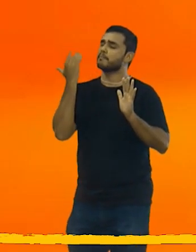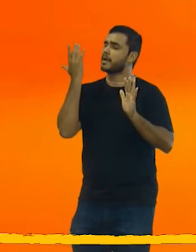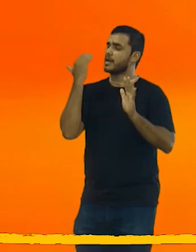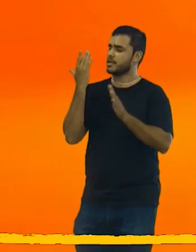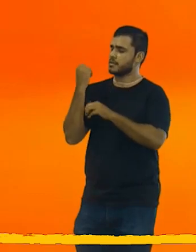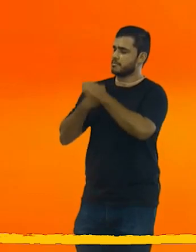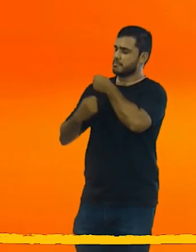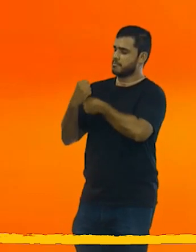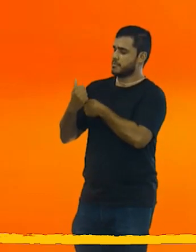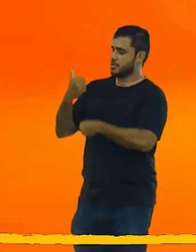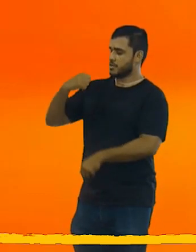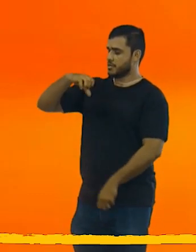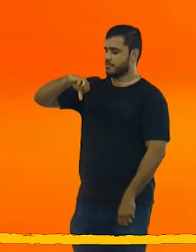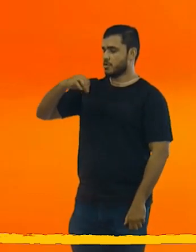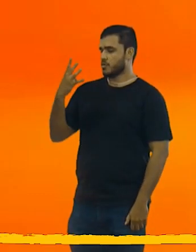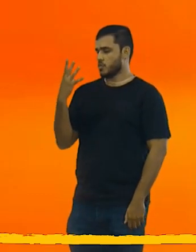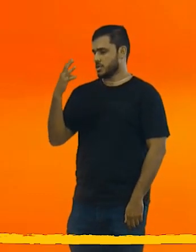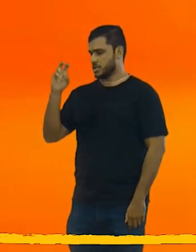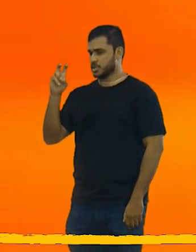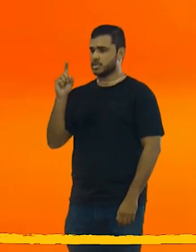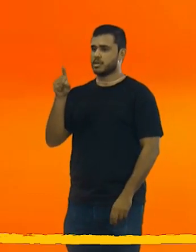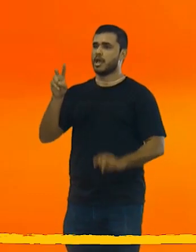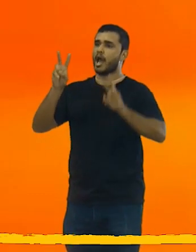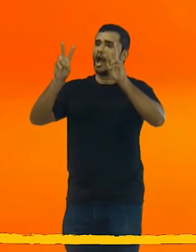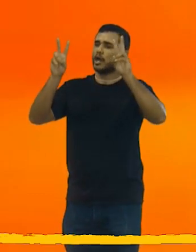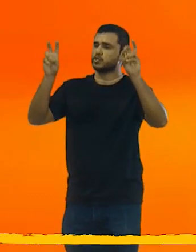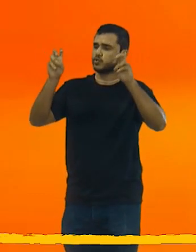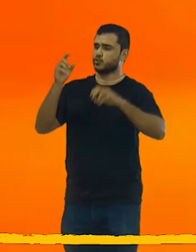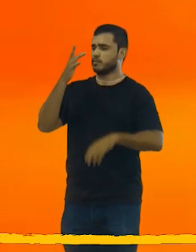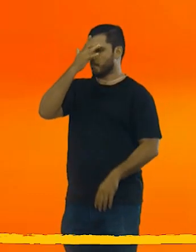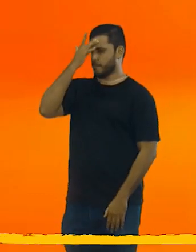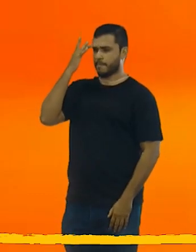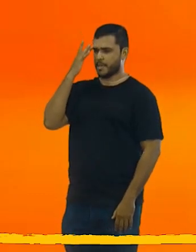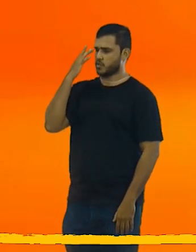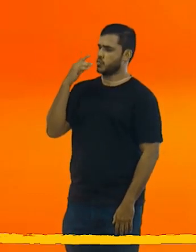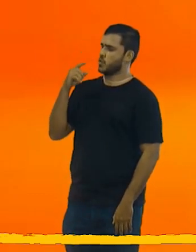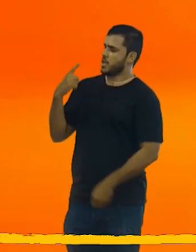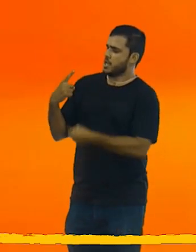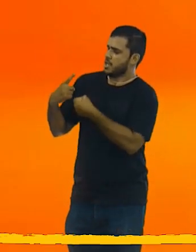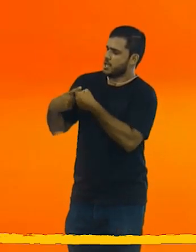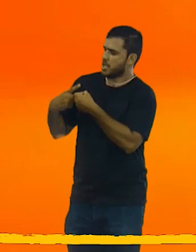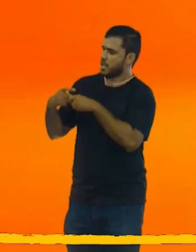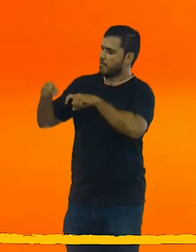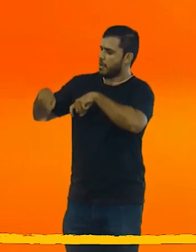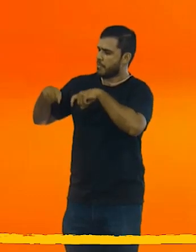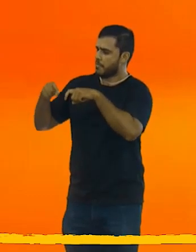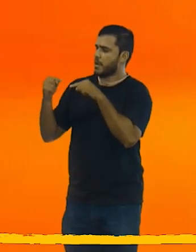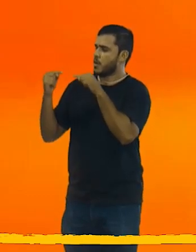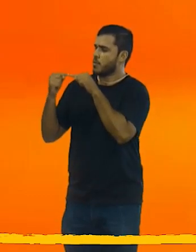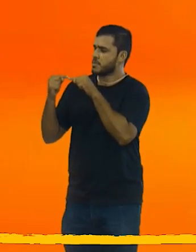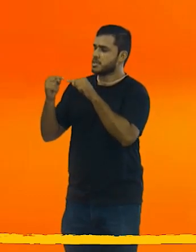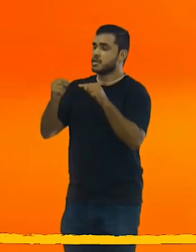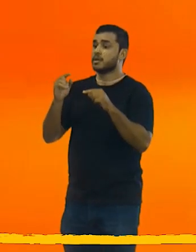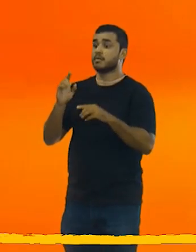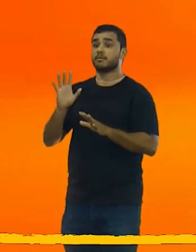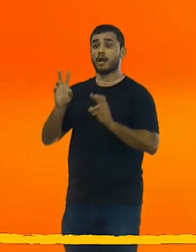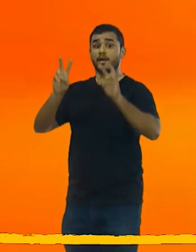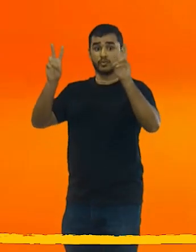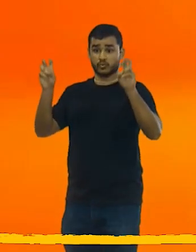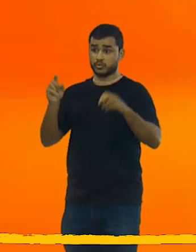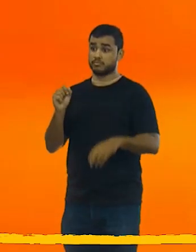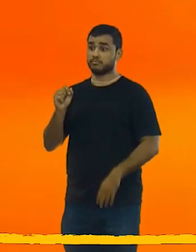regionalismo social de 30, ou determinista do naturalismo, e assim por diante. Questão de